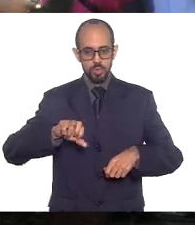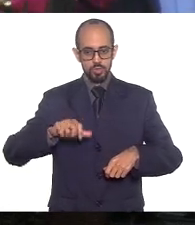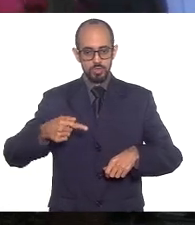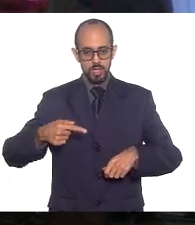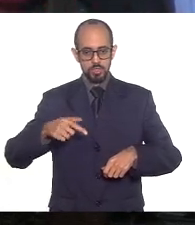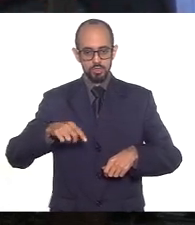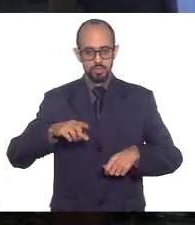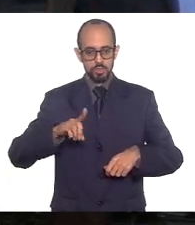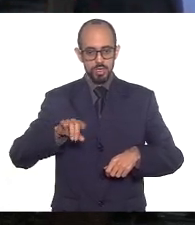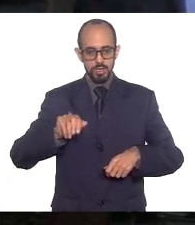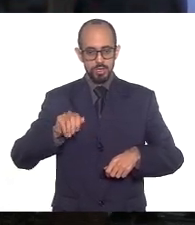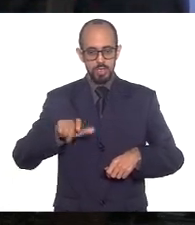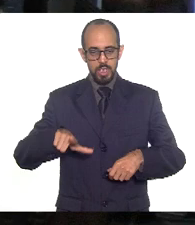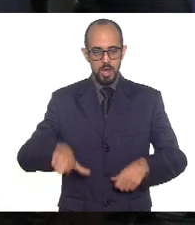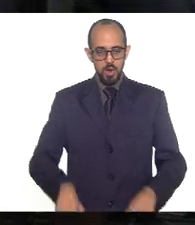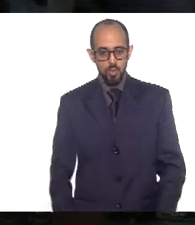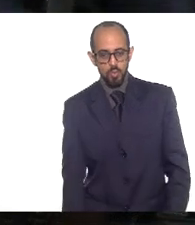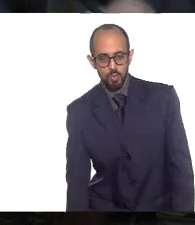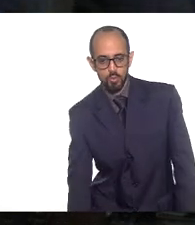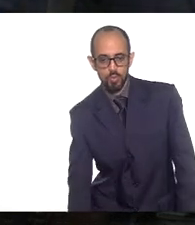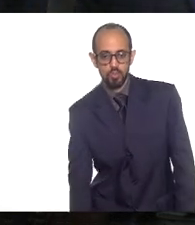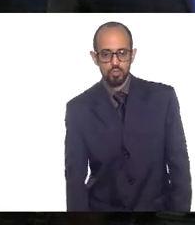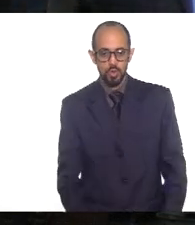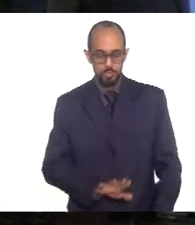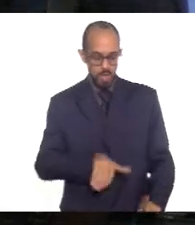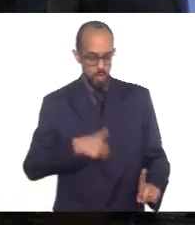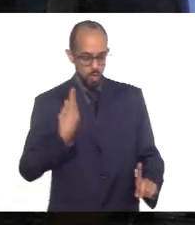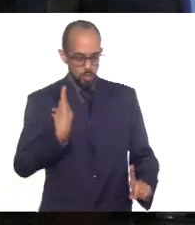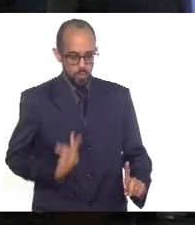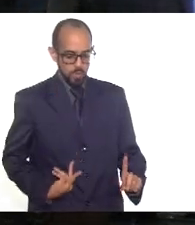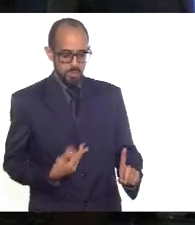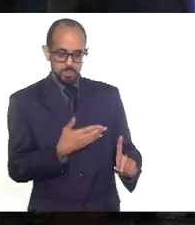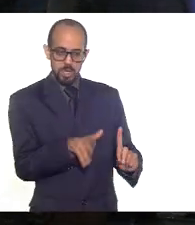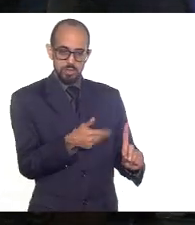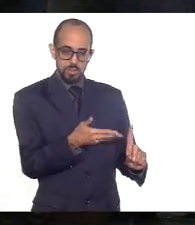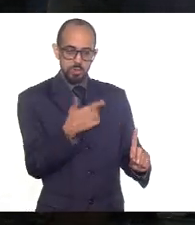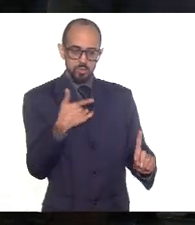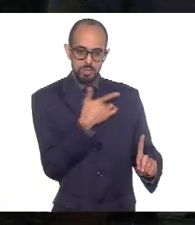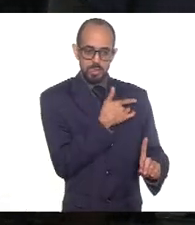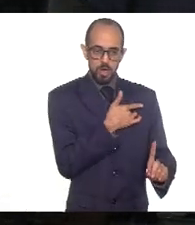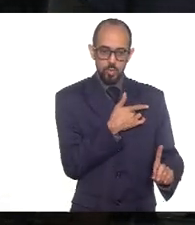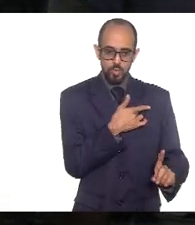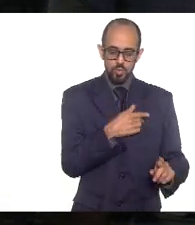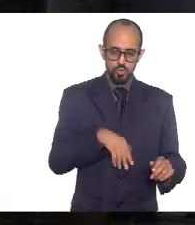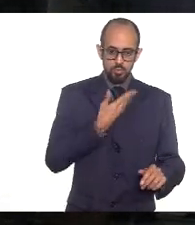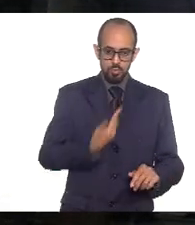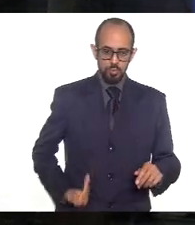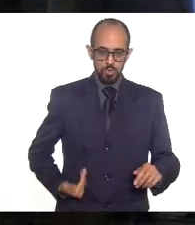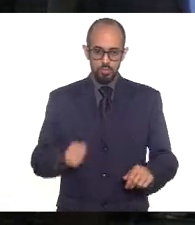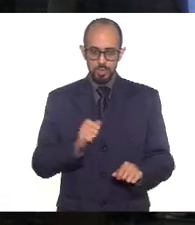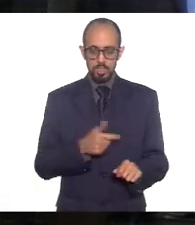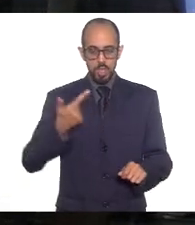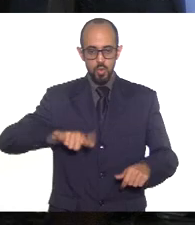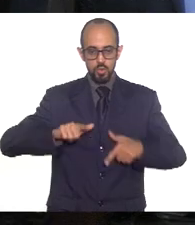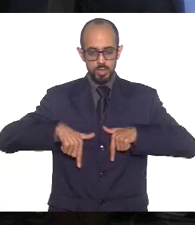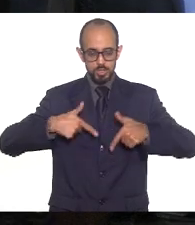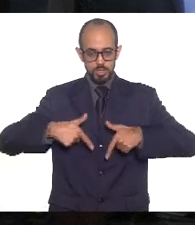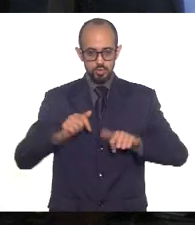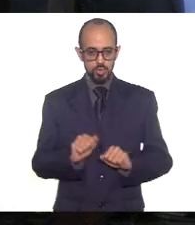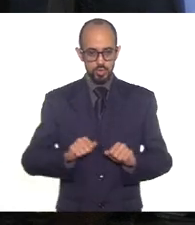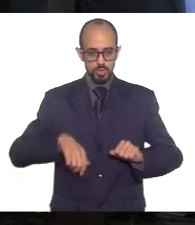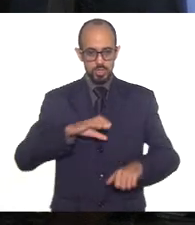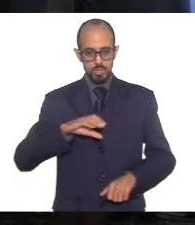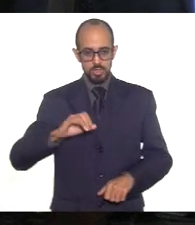danniel librelon dispõe sobre a humanização do atendimento na área da saúde pública estadual e dá outras providências tem dentro de pareceres das comissões